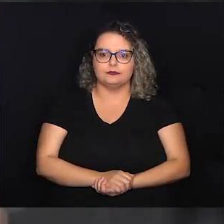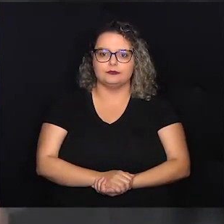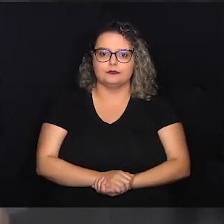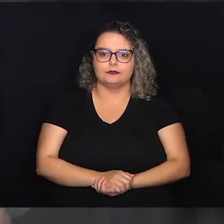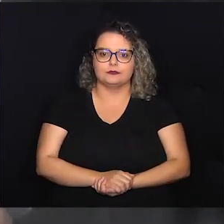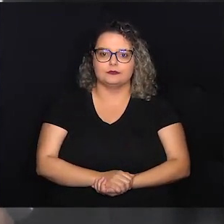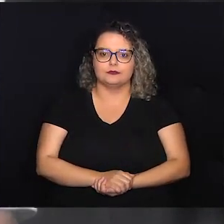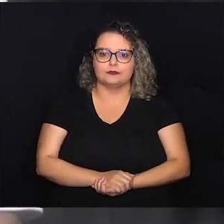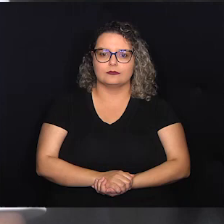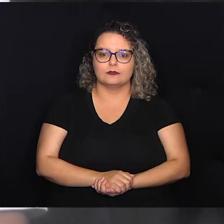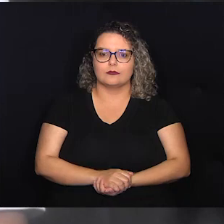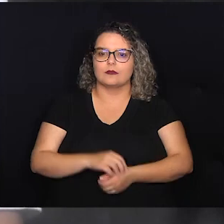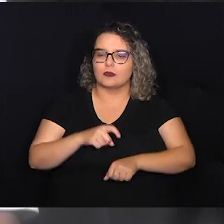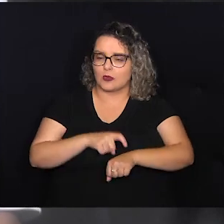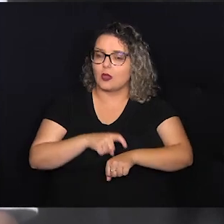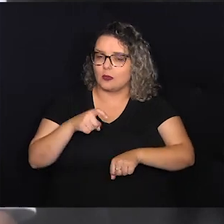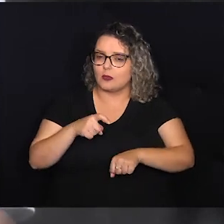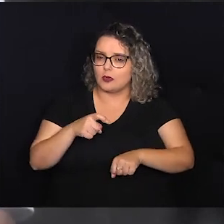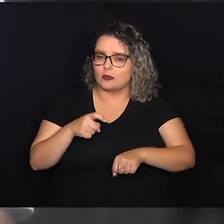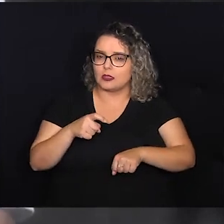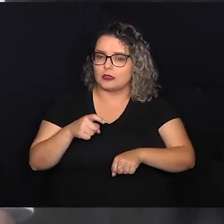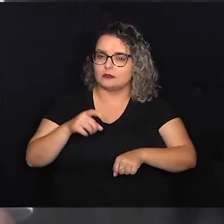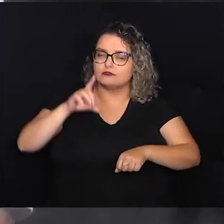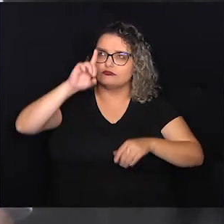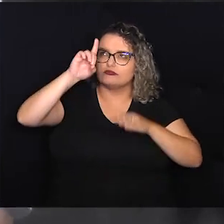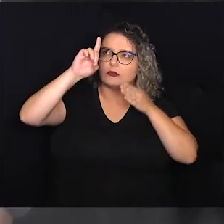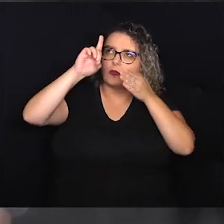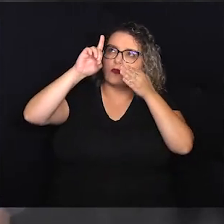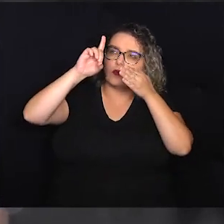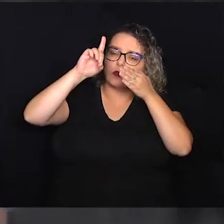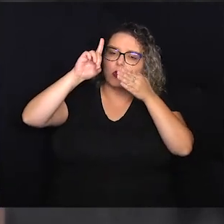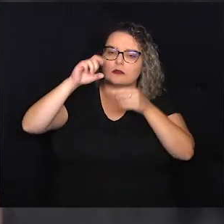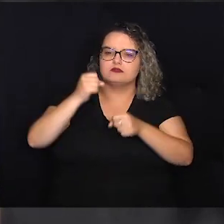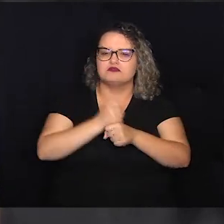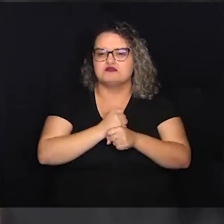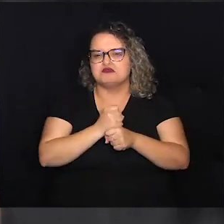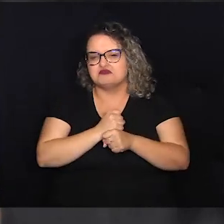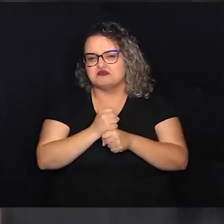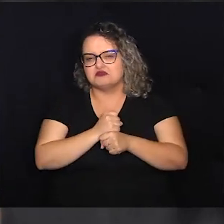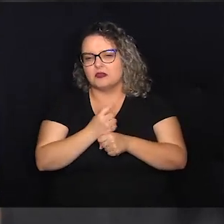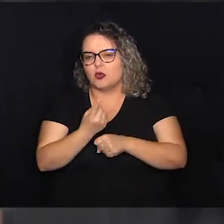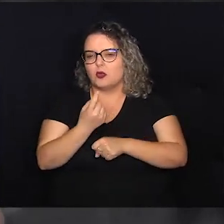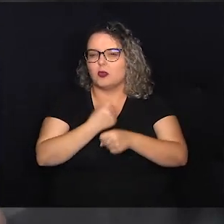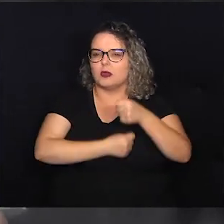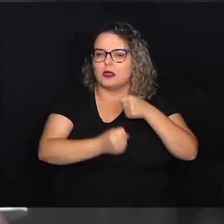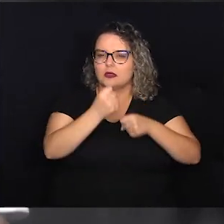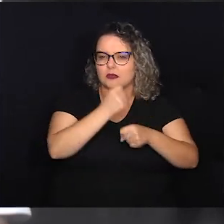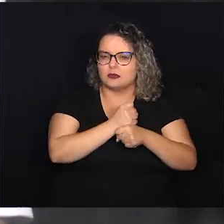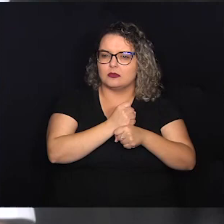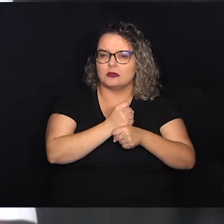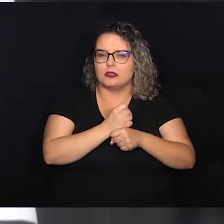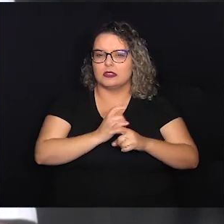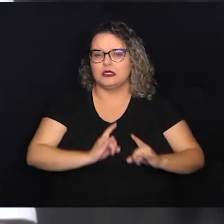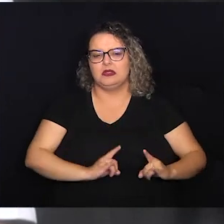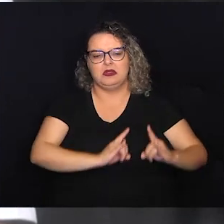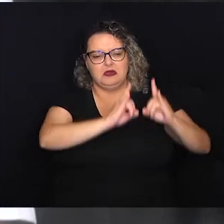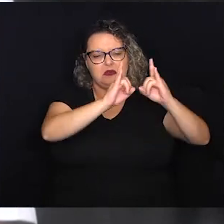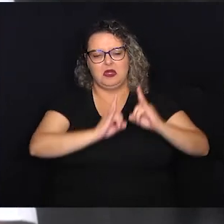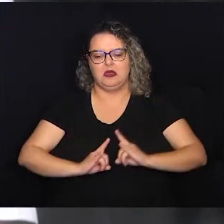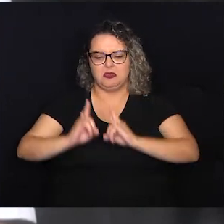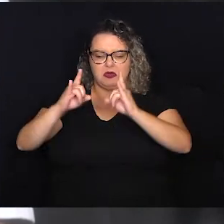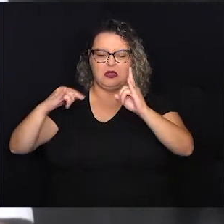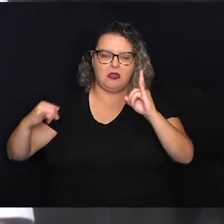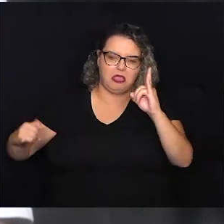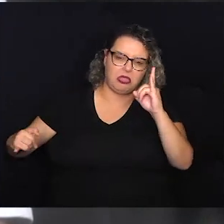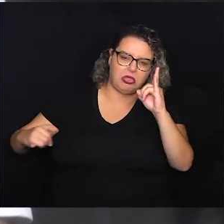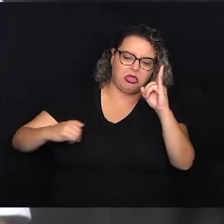um momento muito ligado a Deus, isso foi no ano, um ano antes da Torre Gêmeas, isso foi no